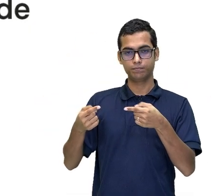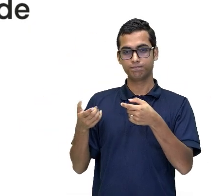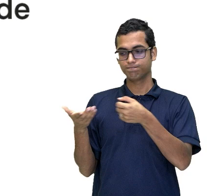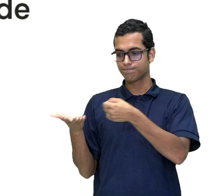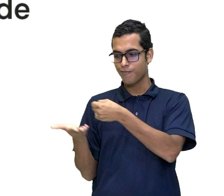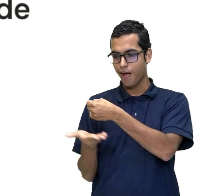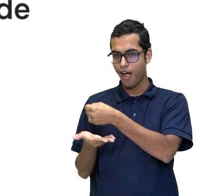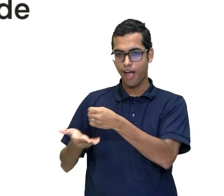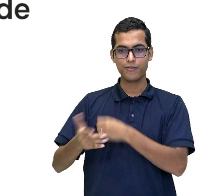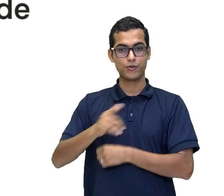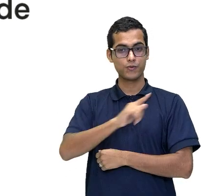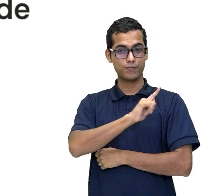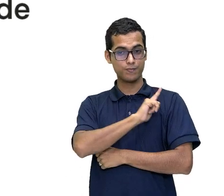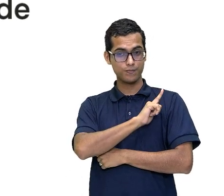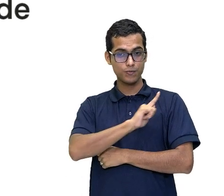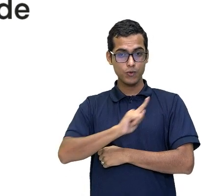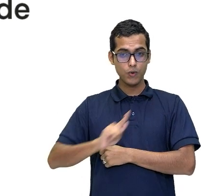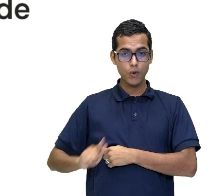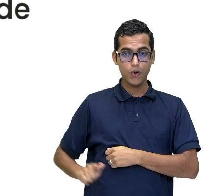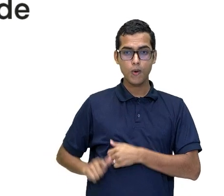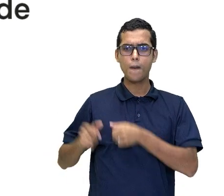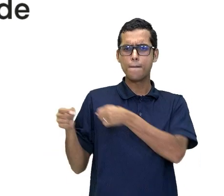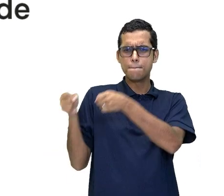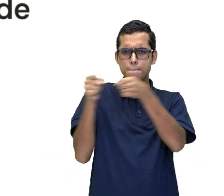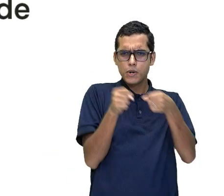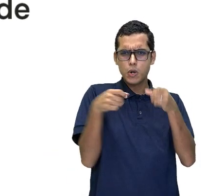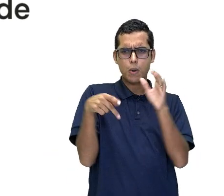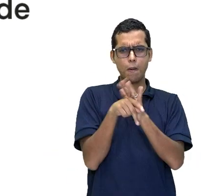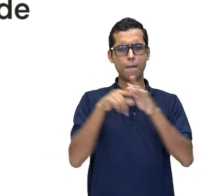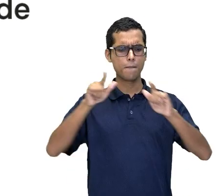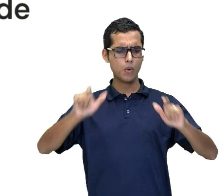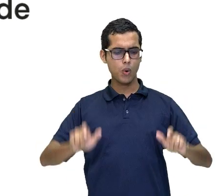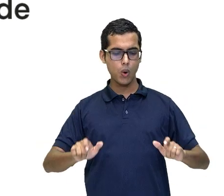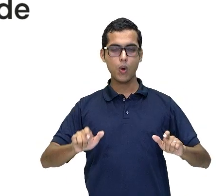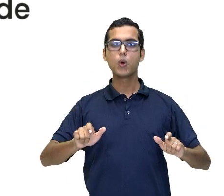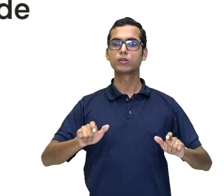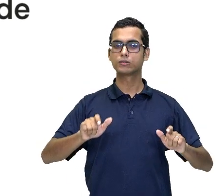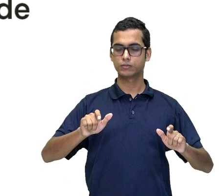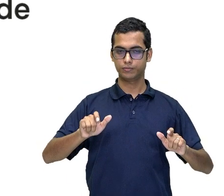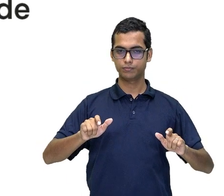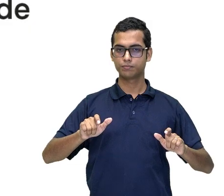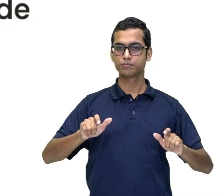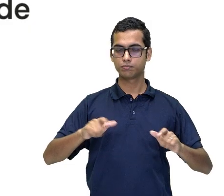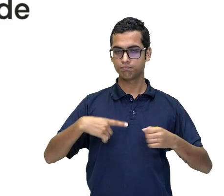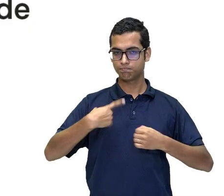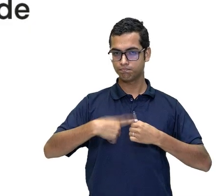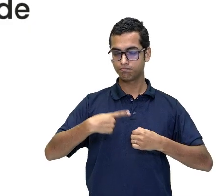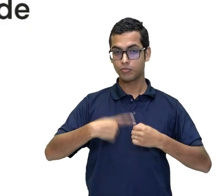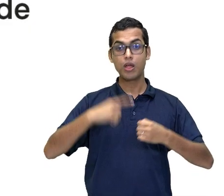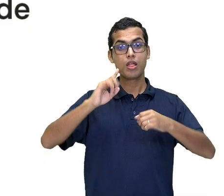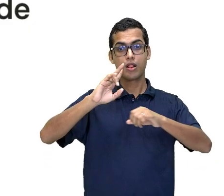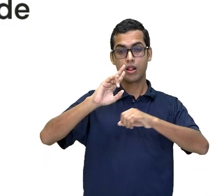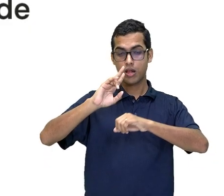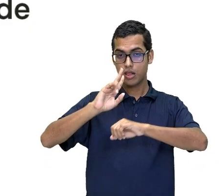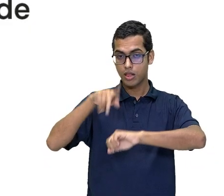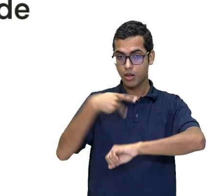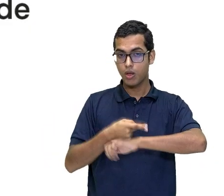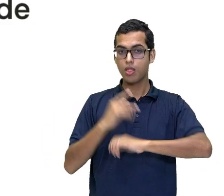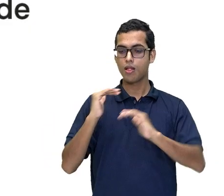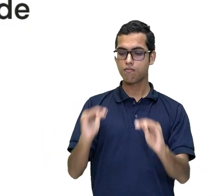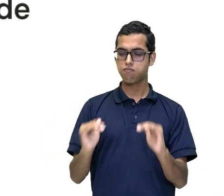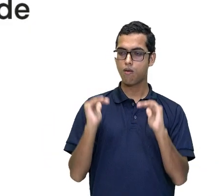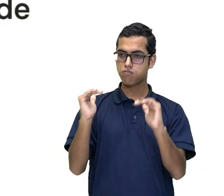base, no caso o poder local, até o topo, que era justamente o próprio presidente da República.